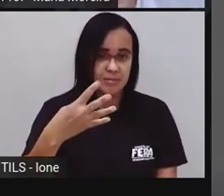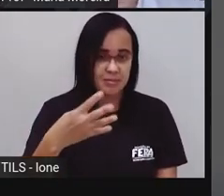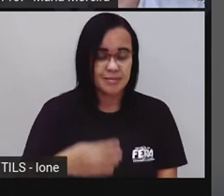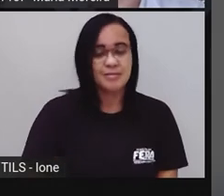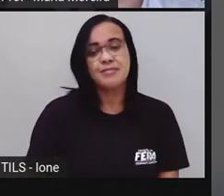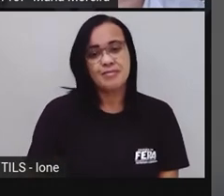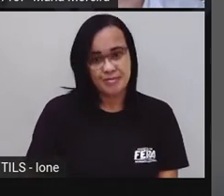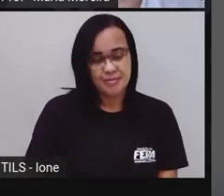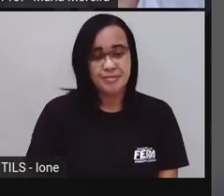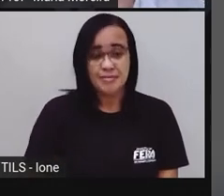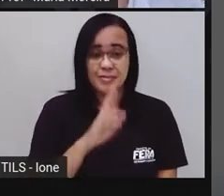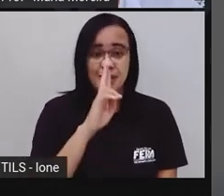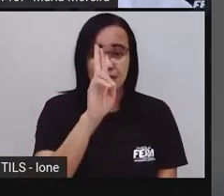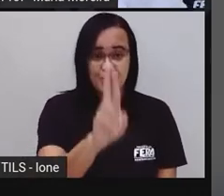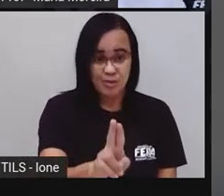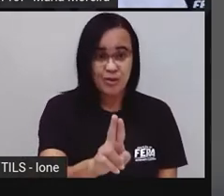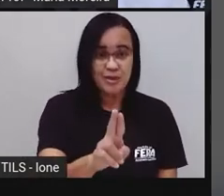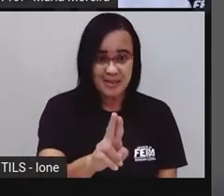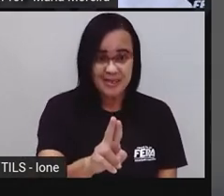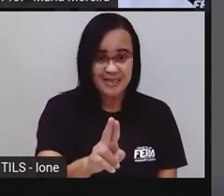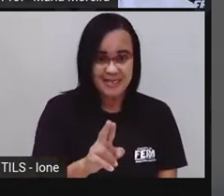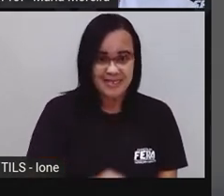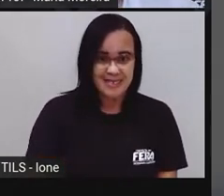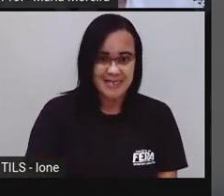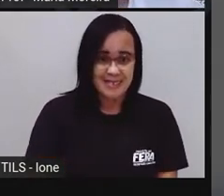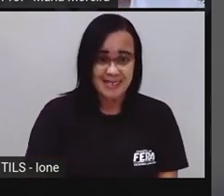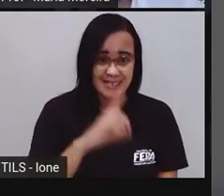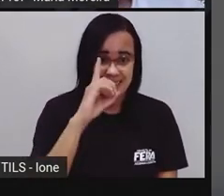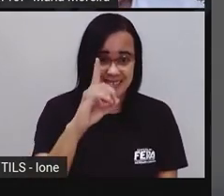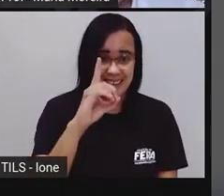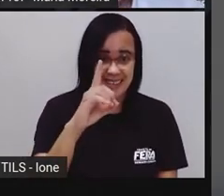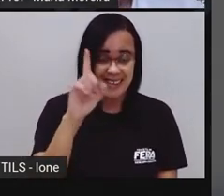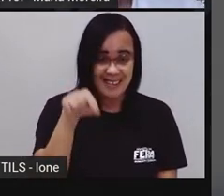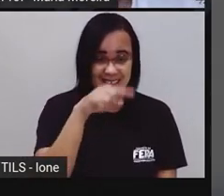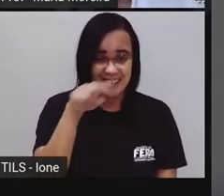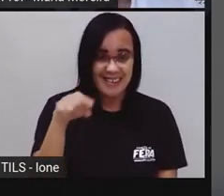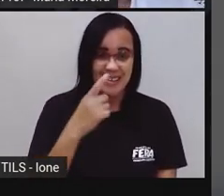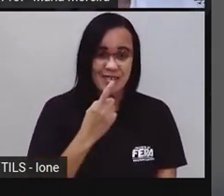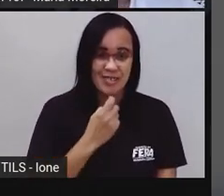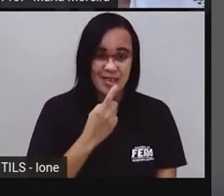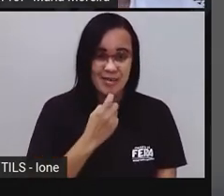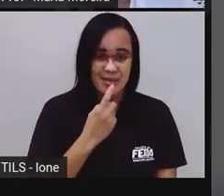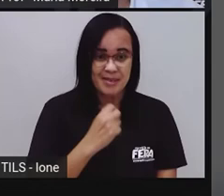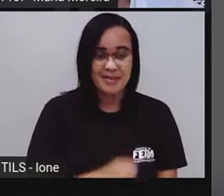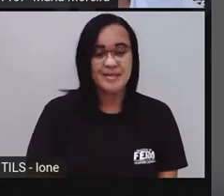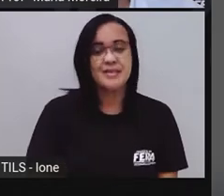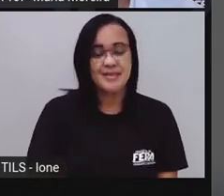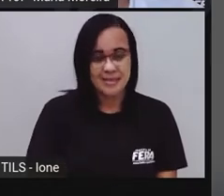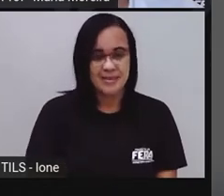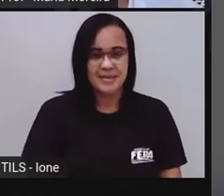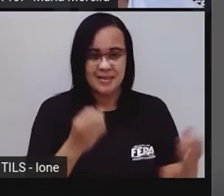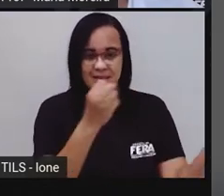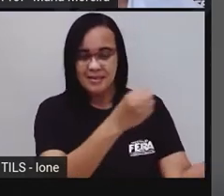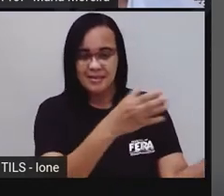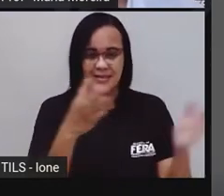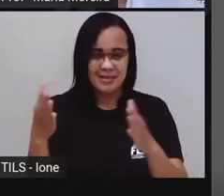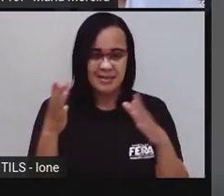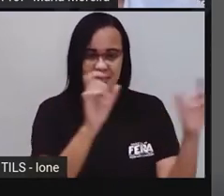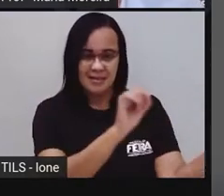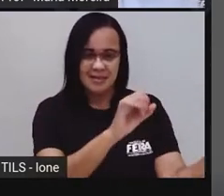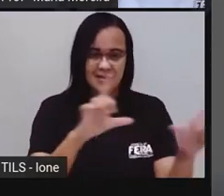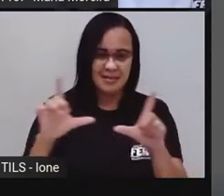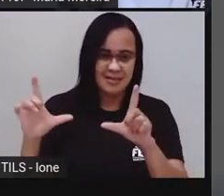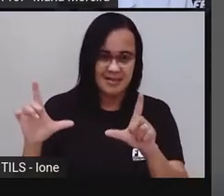1424 então resposta certa seria a letra D Então vamos falar nossa próxima situação